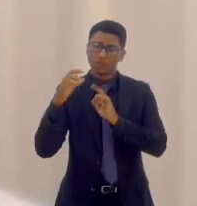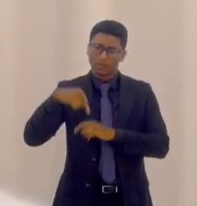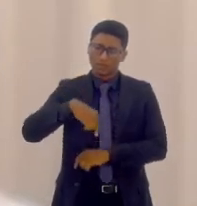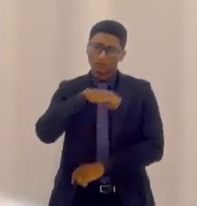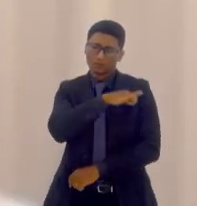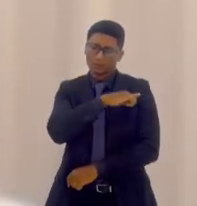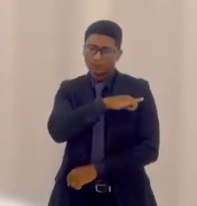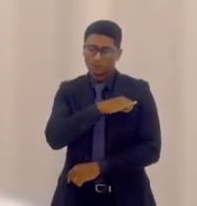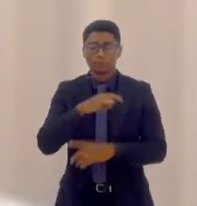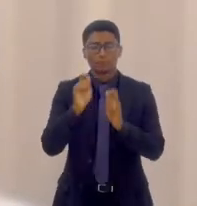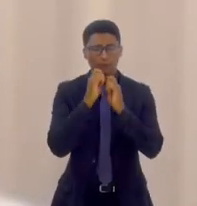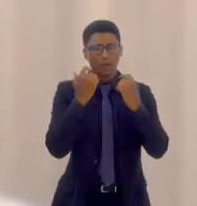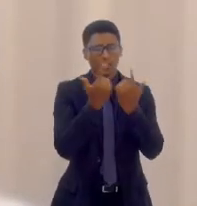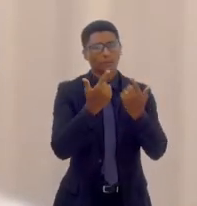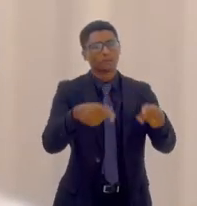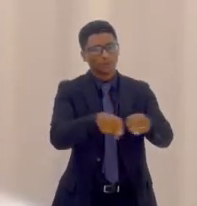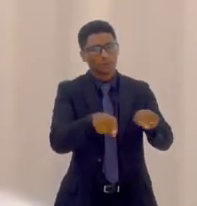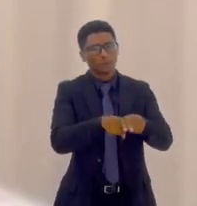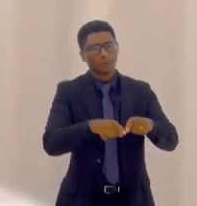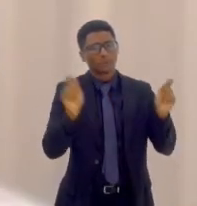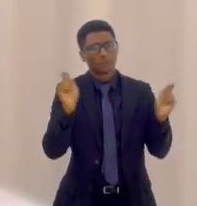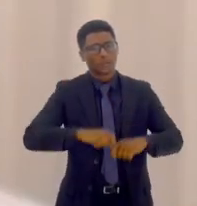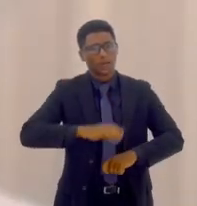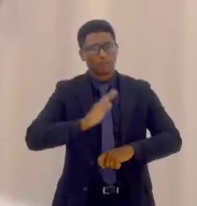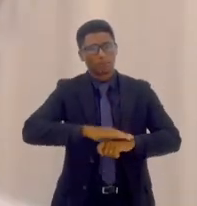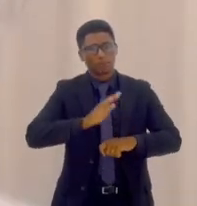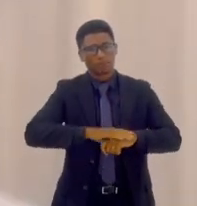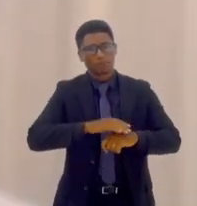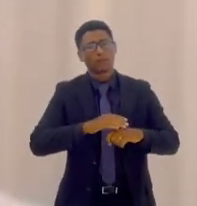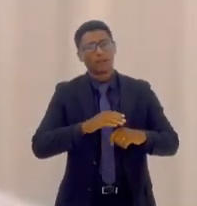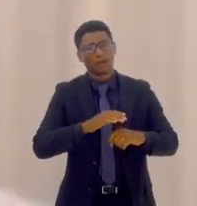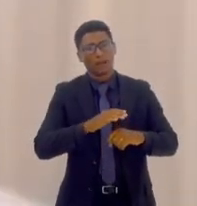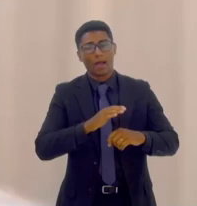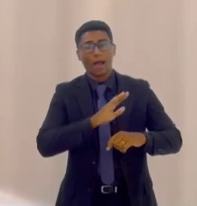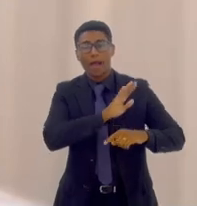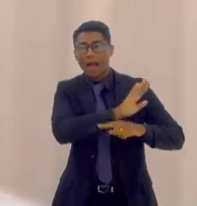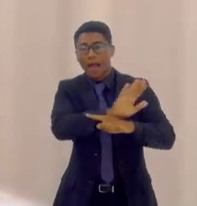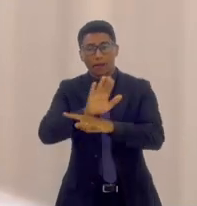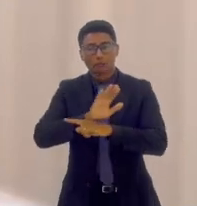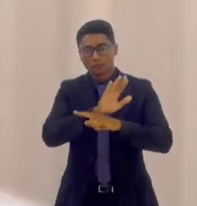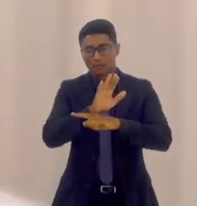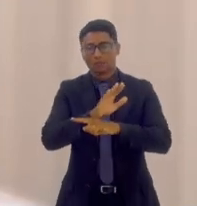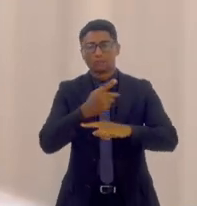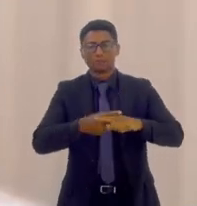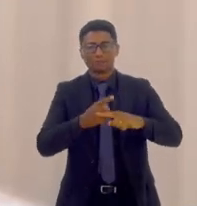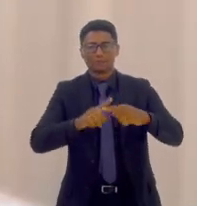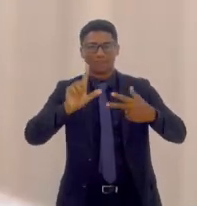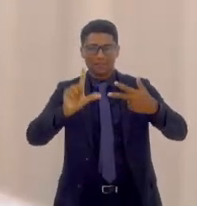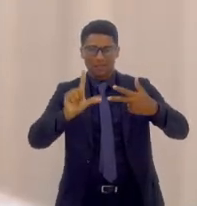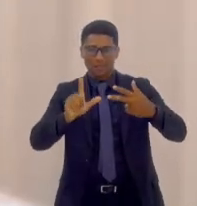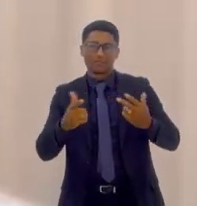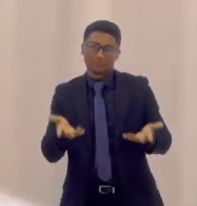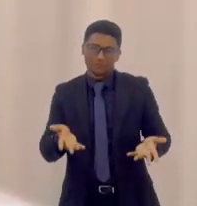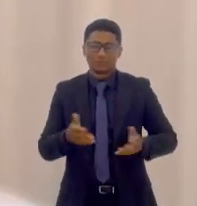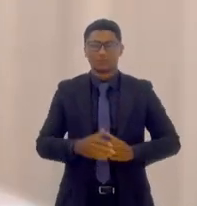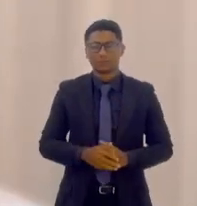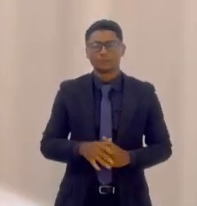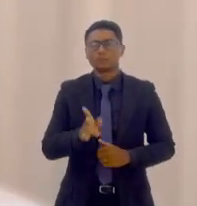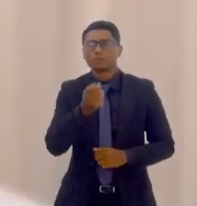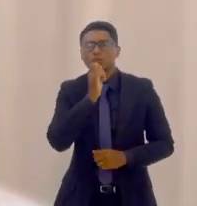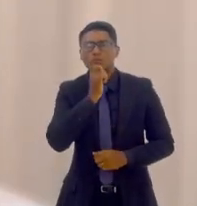nosso Estado, que, claro, aliás, pode influenciar mais pelo seu peso junto ao Legislativo Federal do que qualquer outra coisa. Então, por